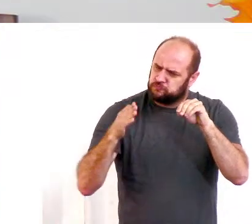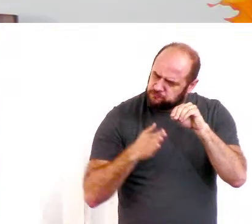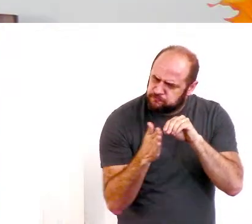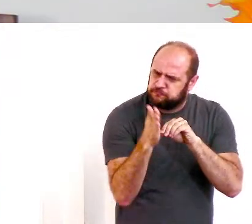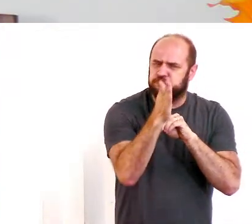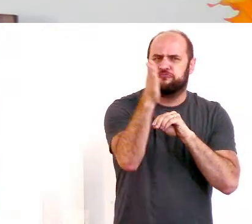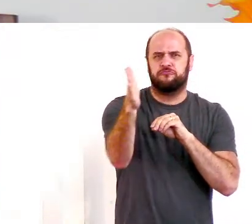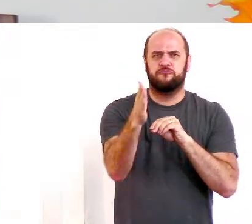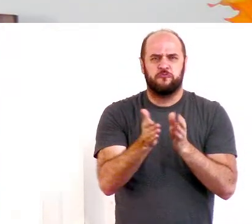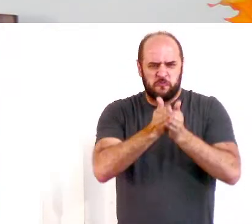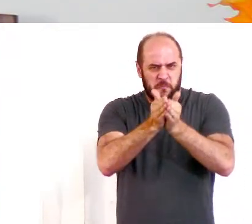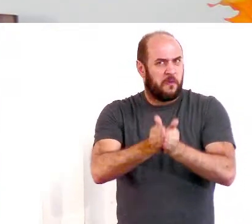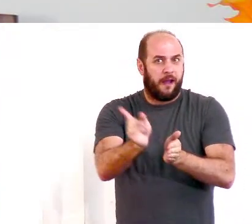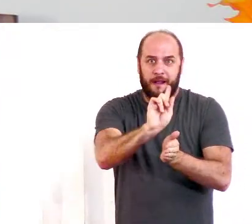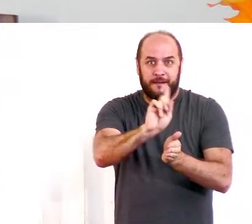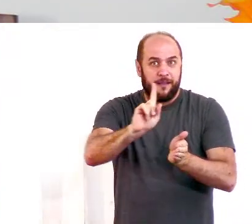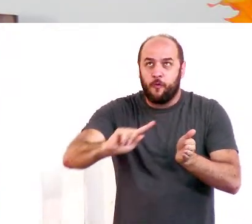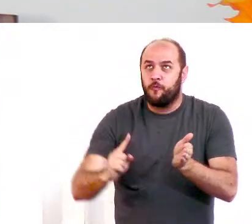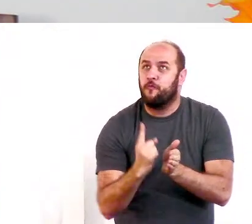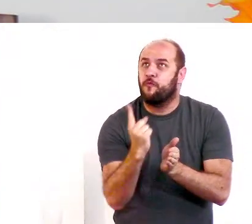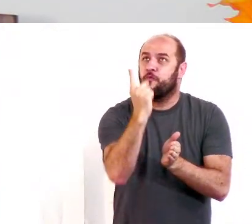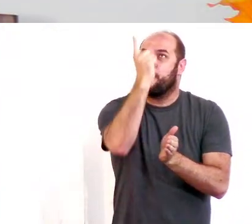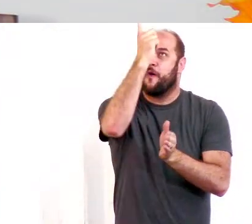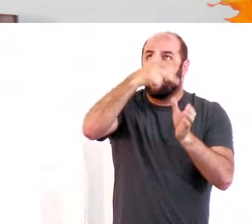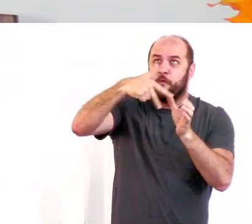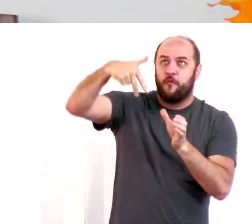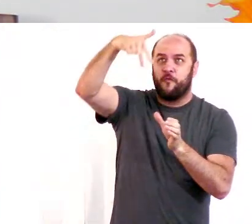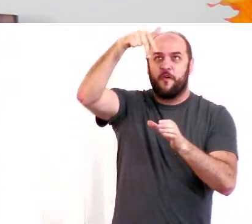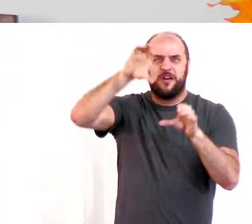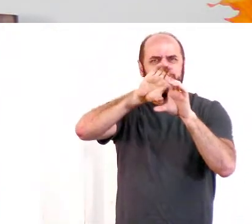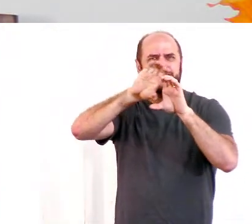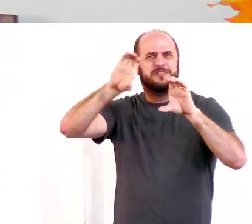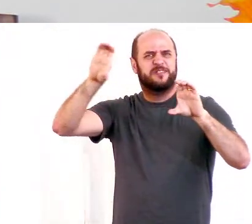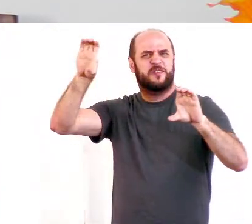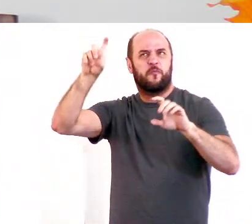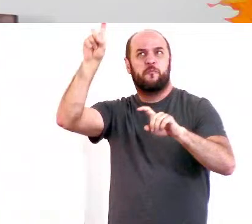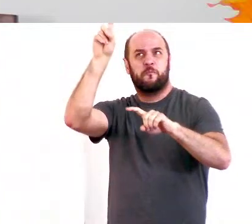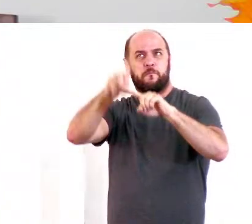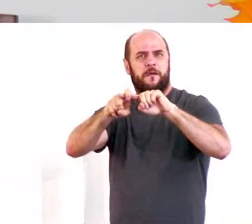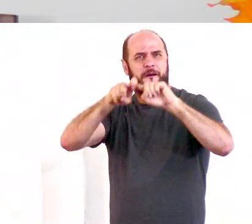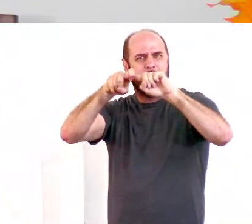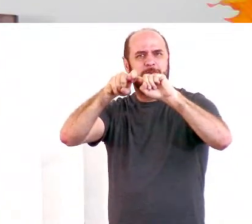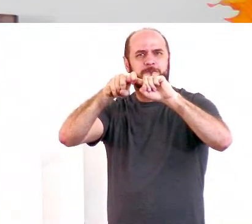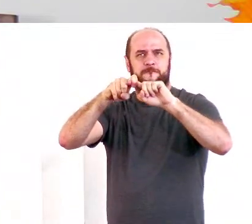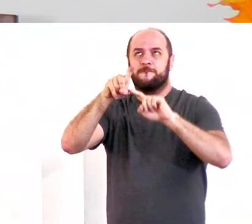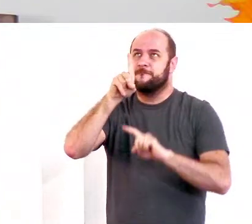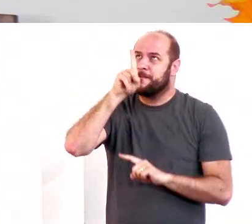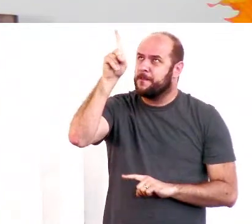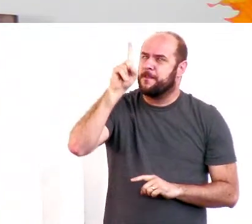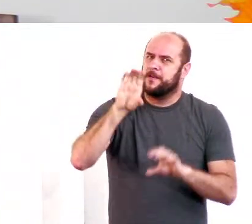parou lá, foi às alturas do céu, está lá, cravada.